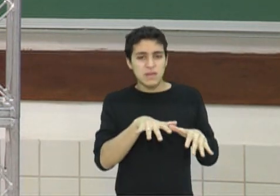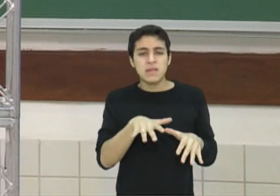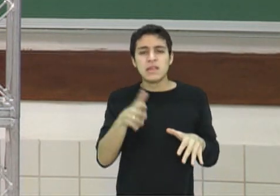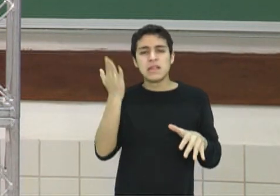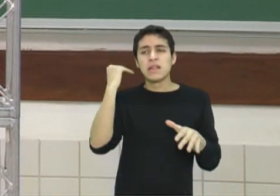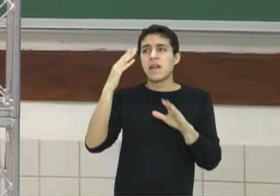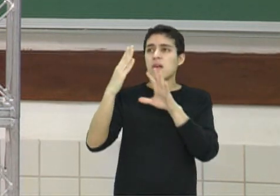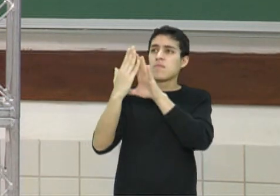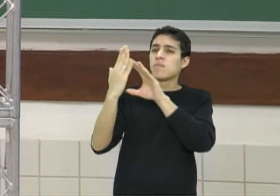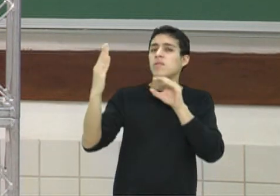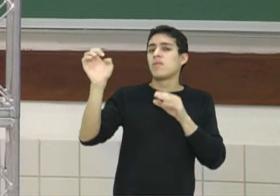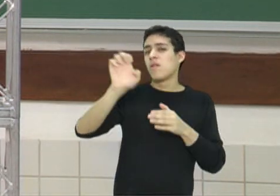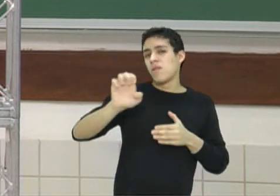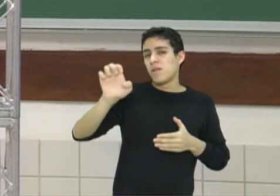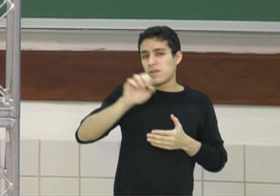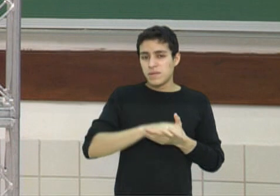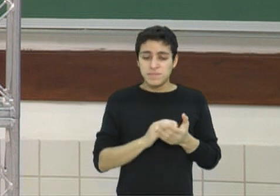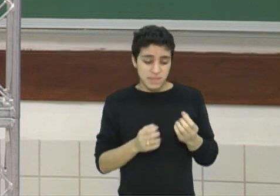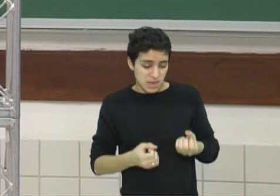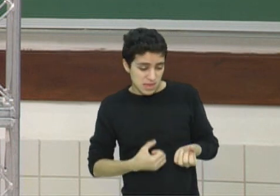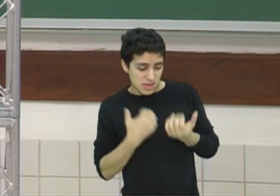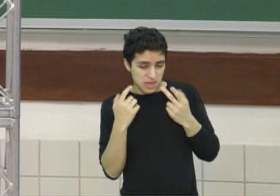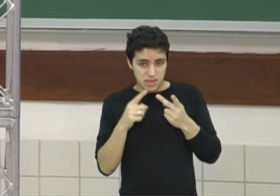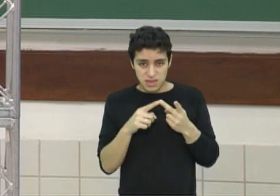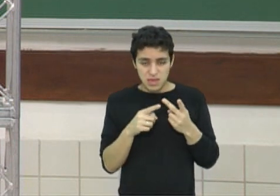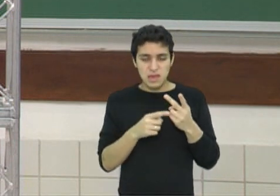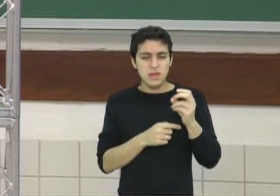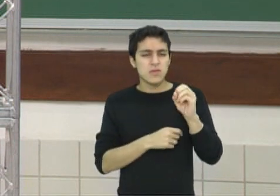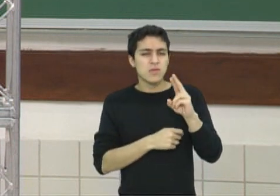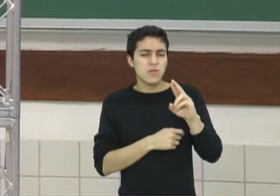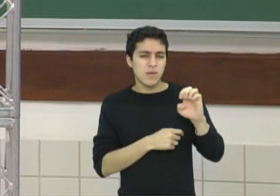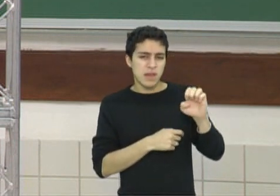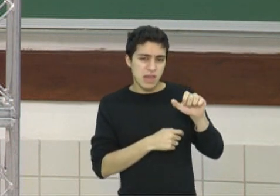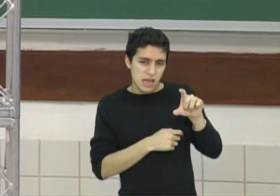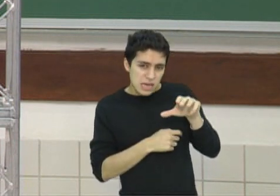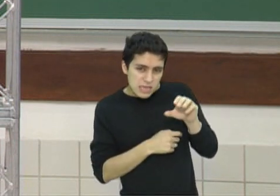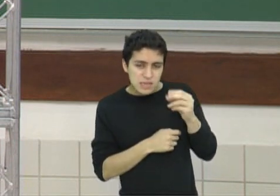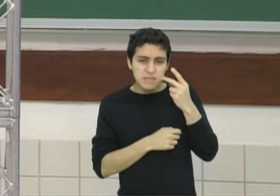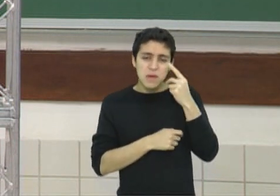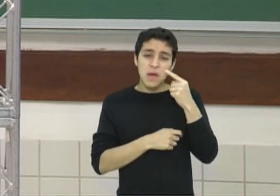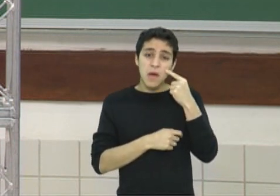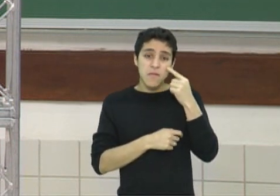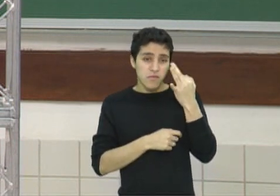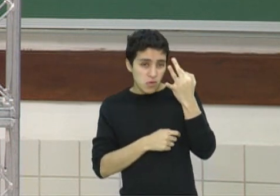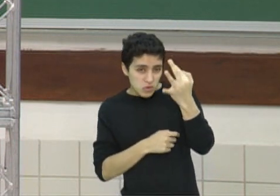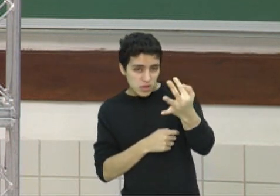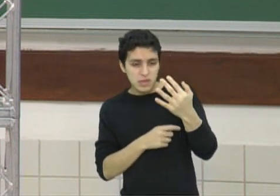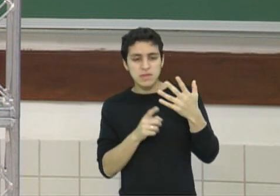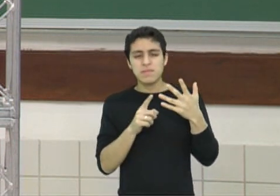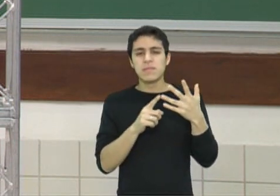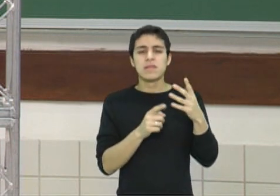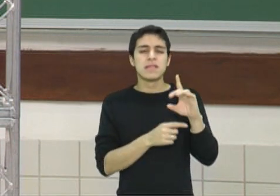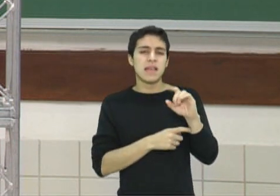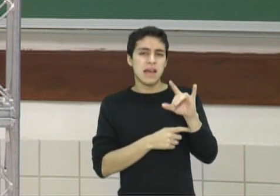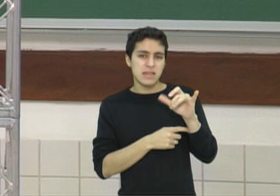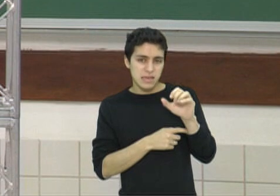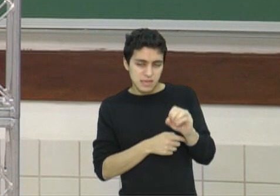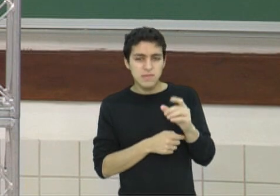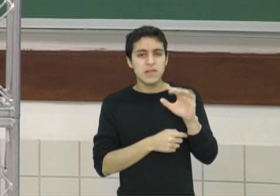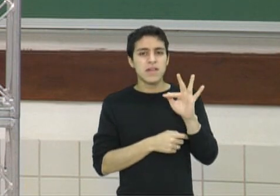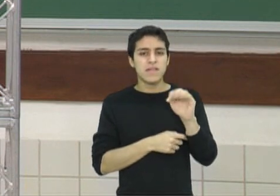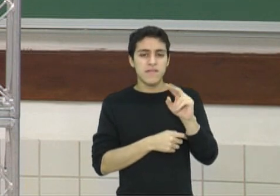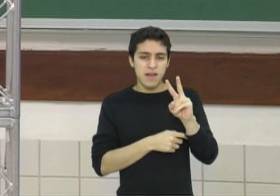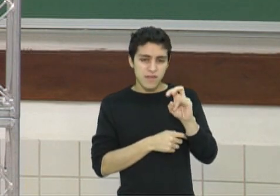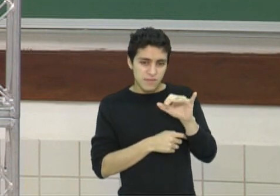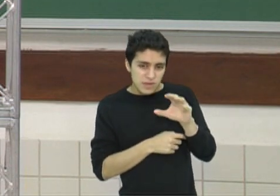vanguardas europeias? Expressionismo, surrealismo, futurismo, dadaísmo,